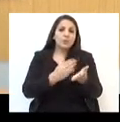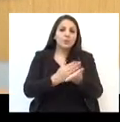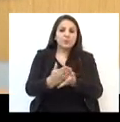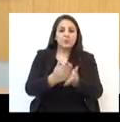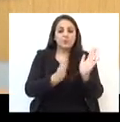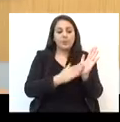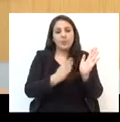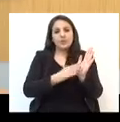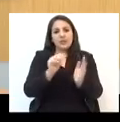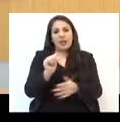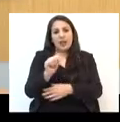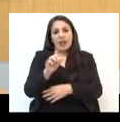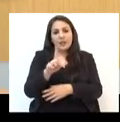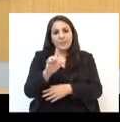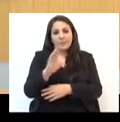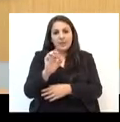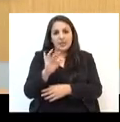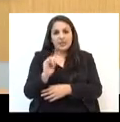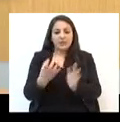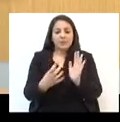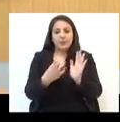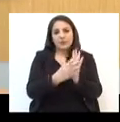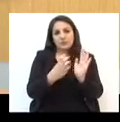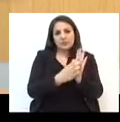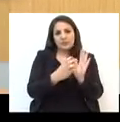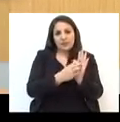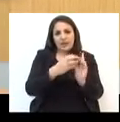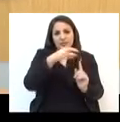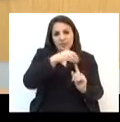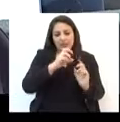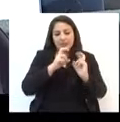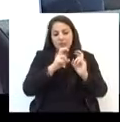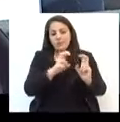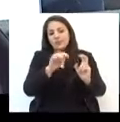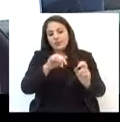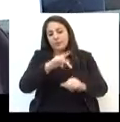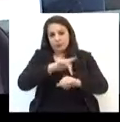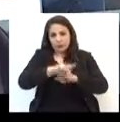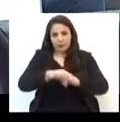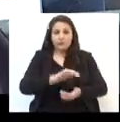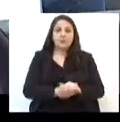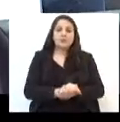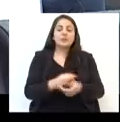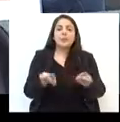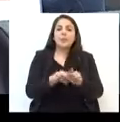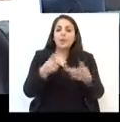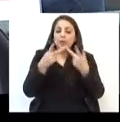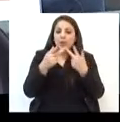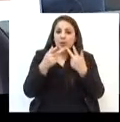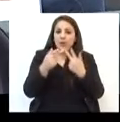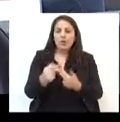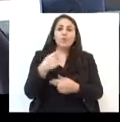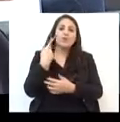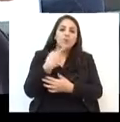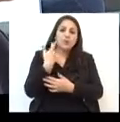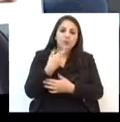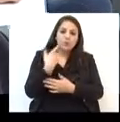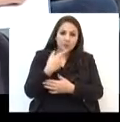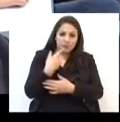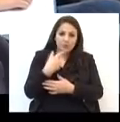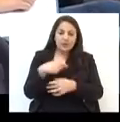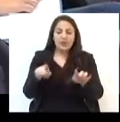Grando, que vai padronizar os abrigos de ônibus em Passo Fundo. De acordo com o parlamentar, os equipamentos